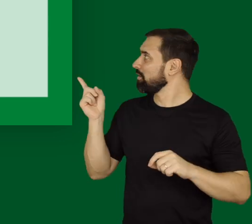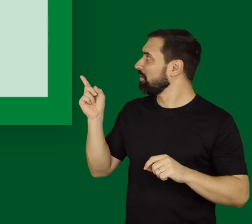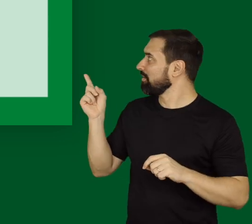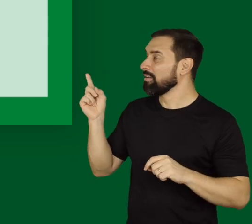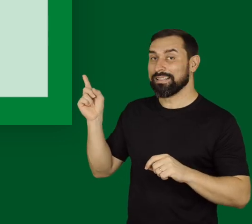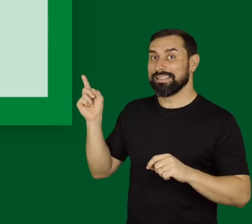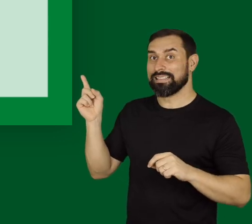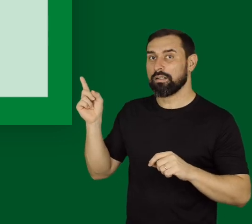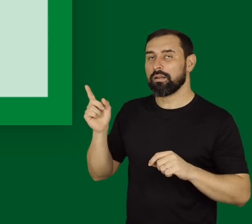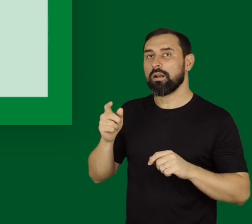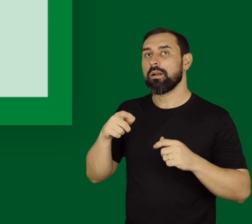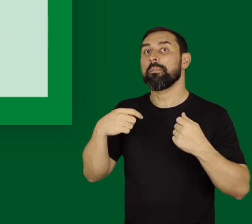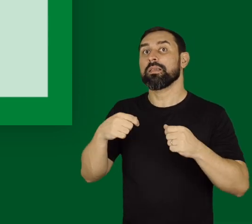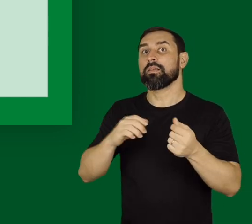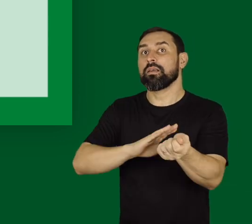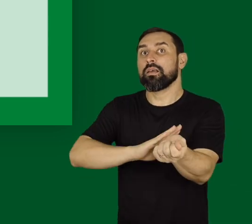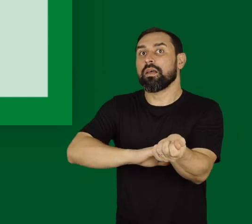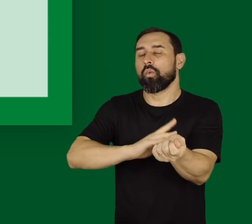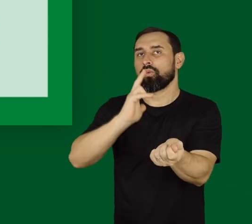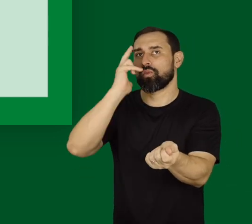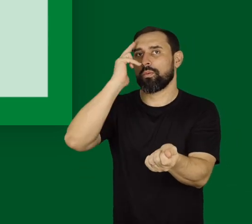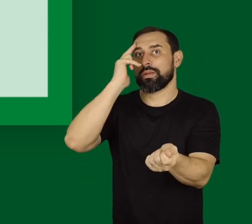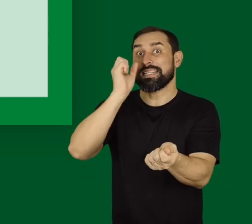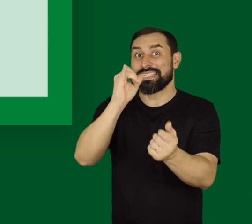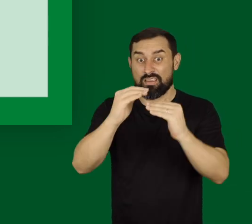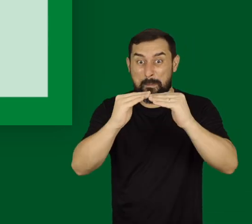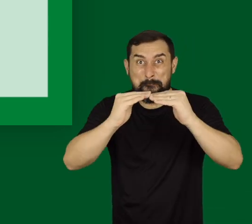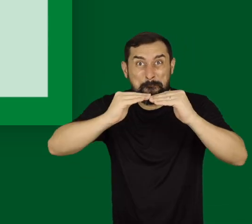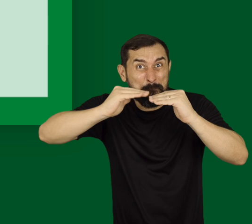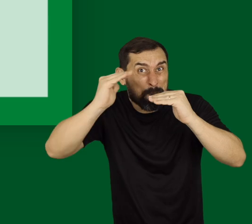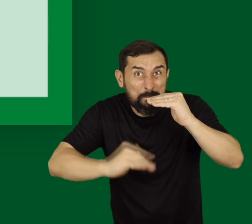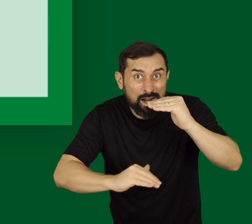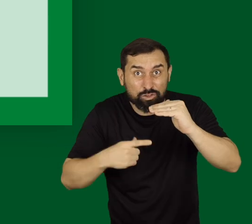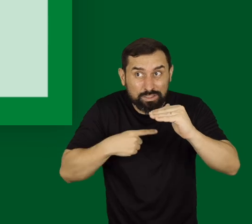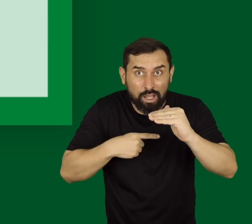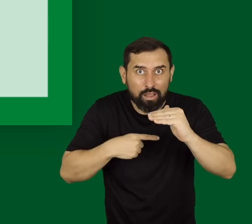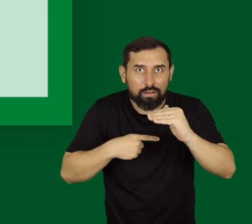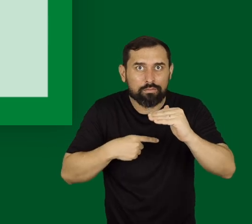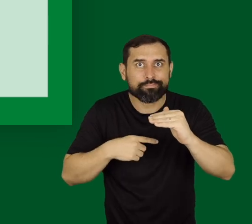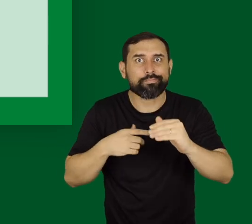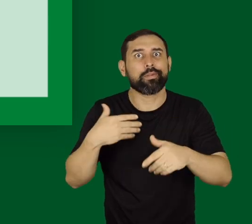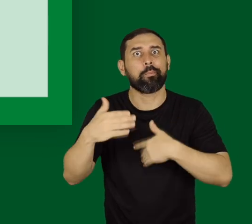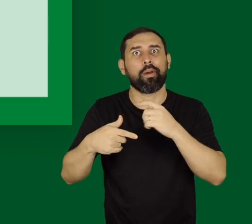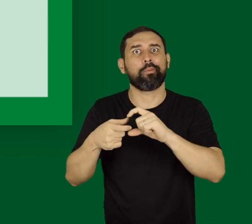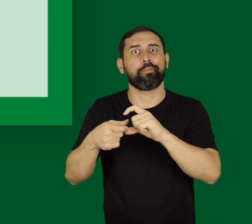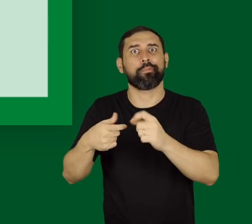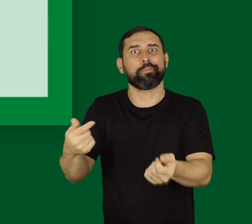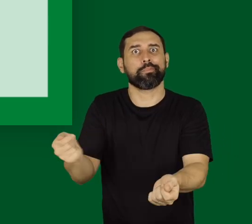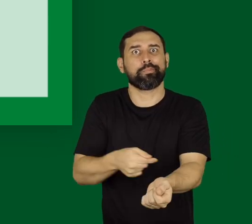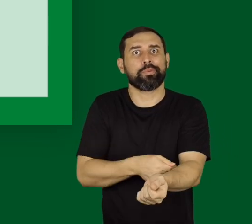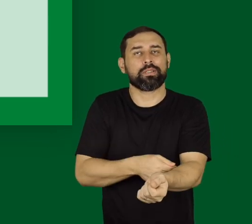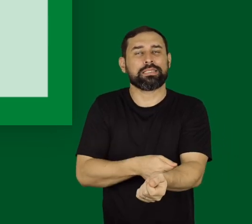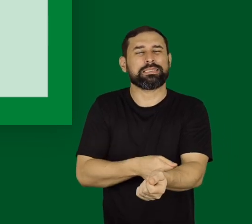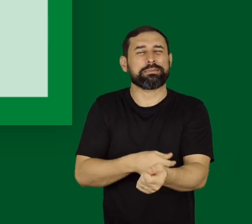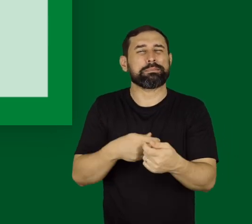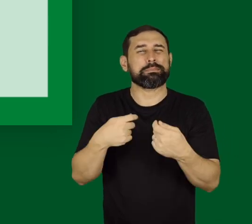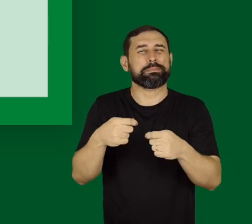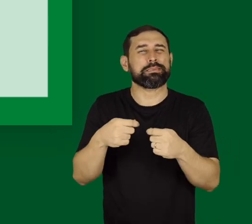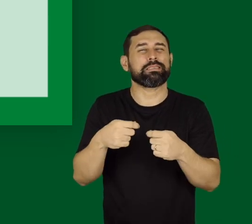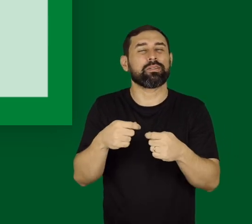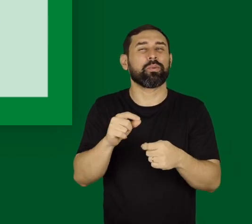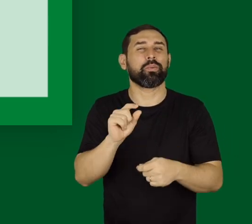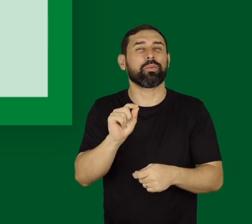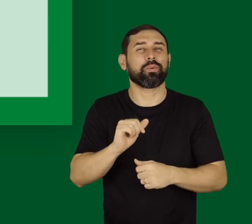que eu não tenha uma PA baixa. Se eu tiver PA baixa num paciente que precisa usar um vasodilatador, é interessante, no